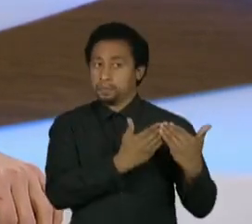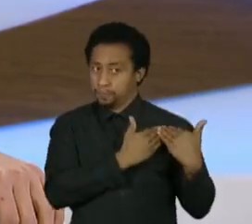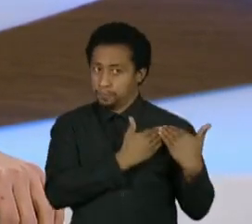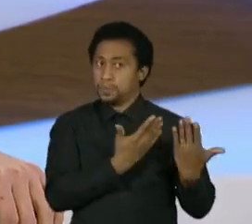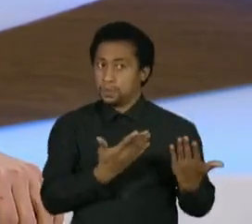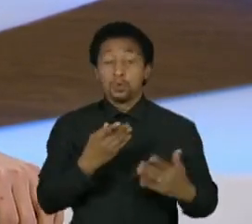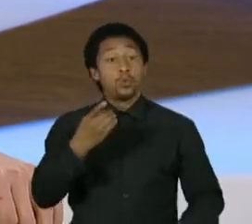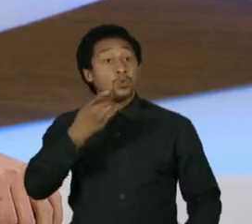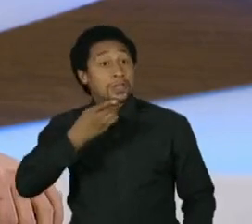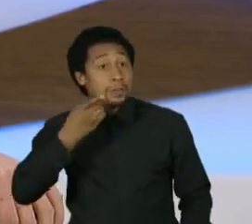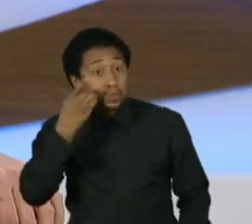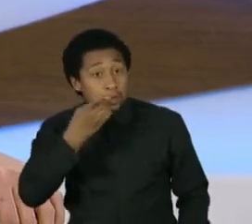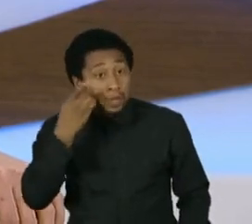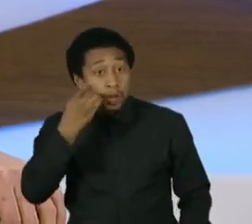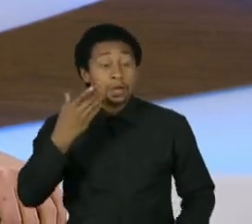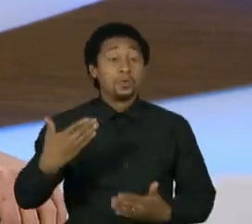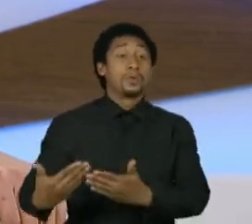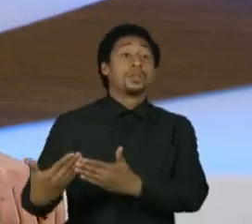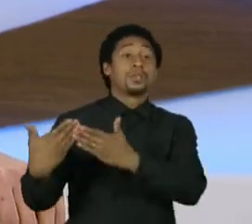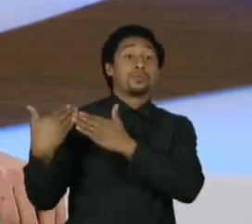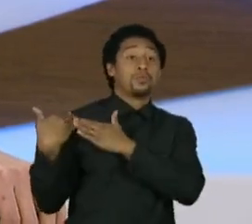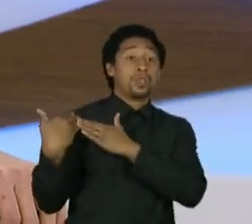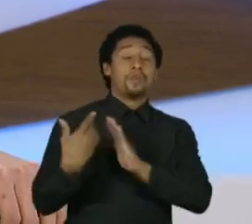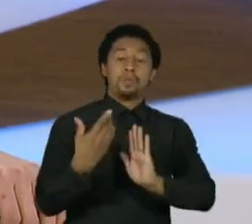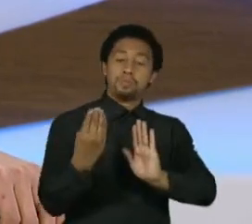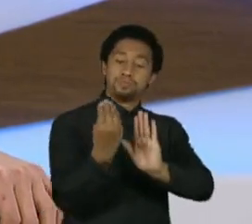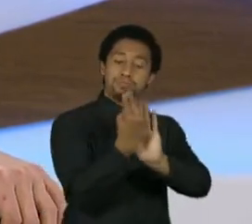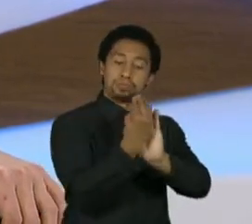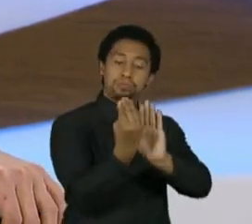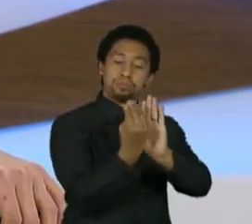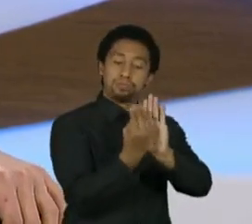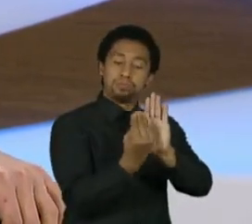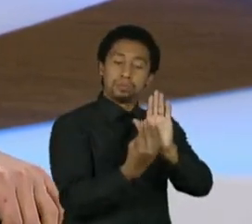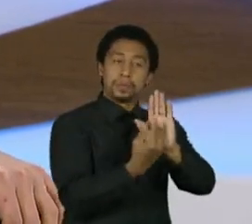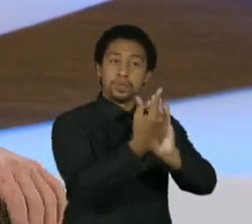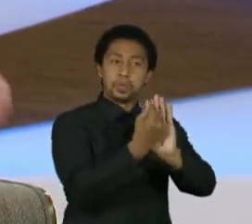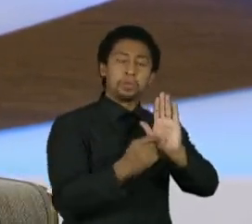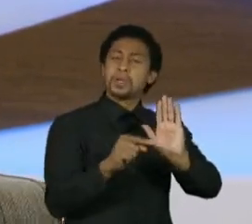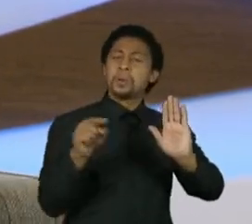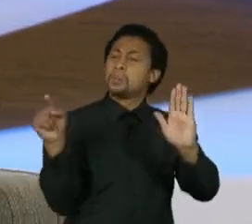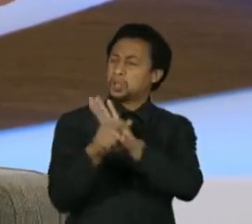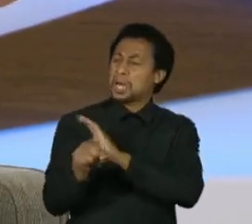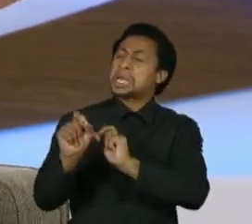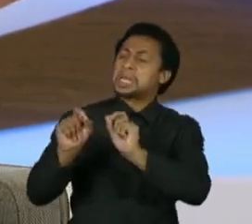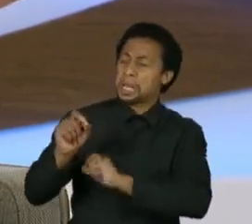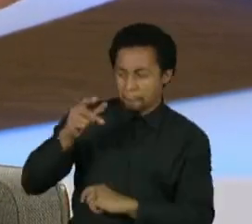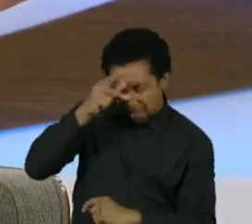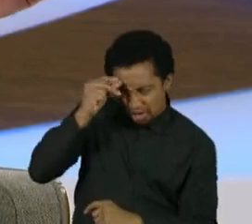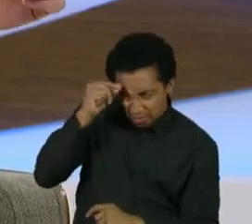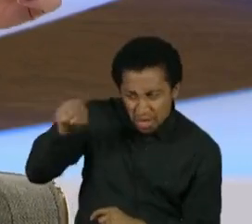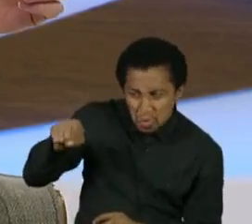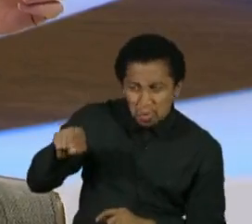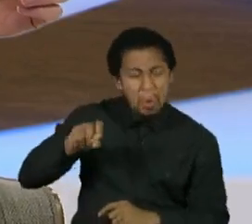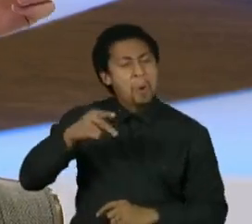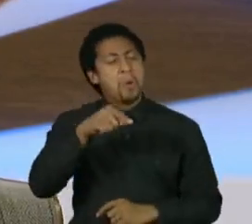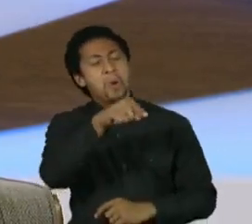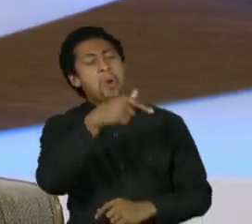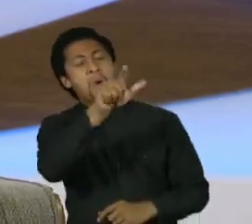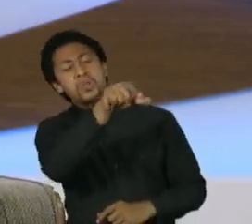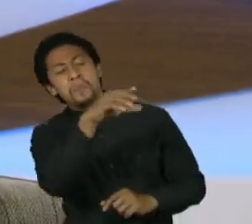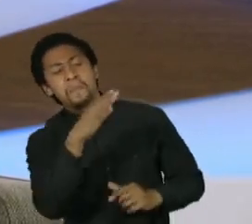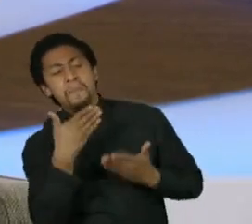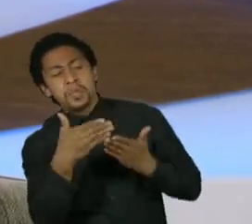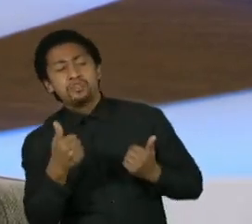individual indica, nunca se indagou por que ele está indicando, se foi um pedido do prefeito ou de uma Santa Casa. E isso se aplicava também ao relator geral do